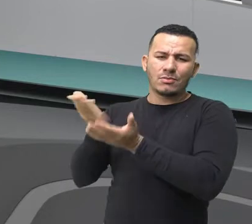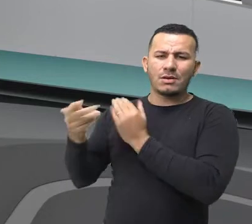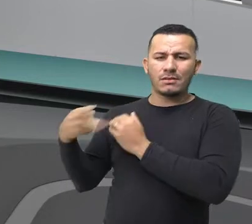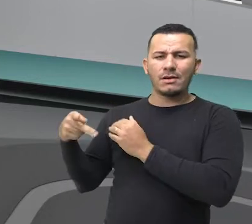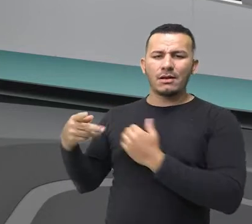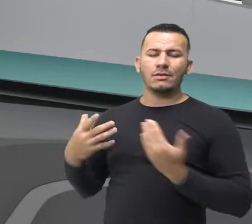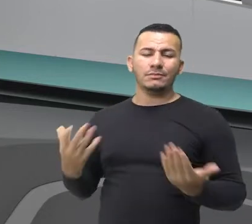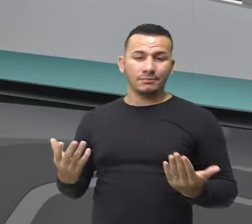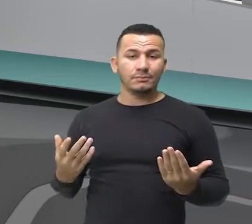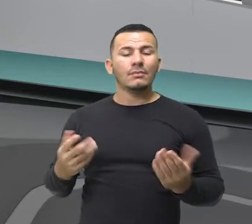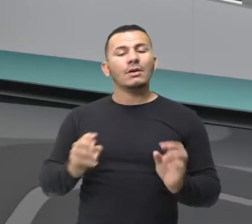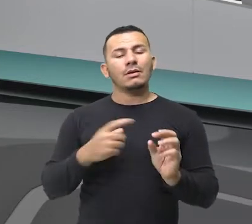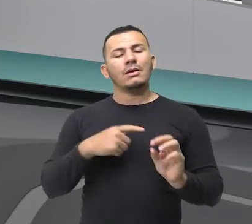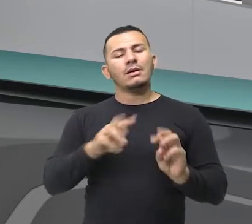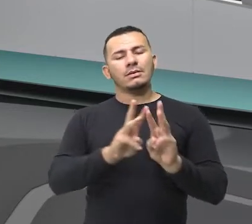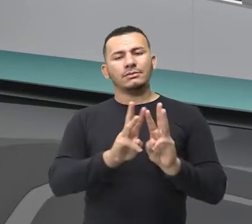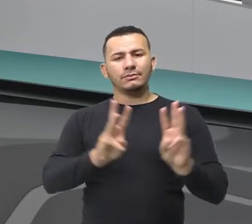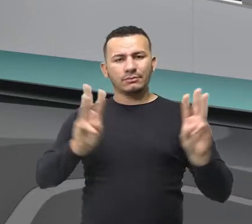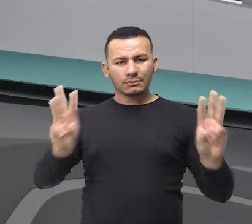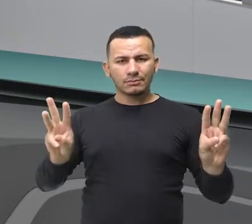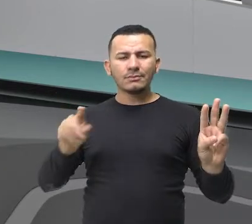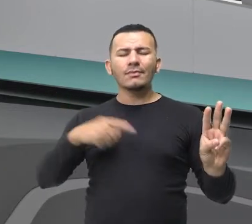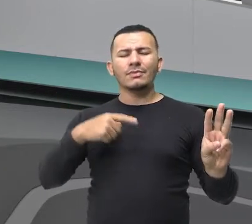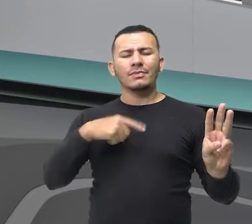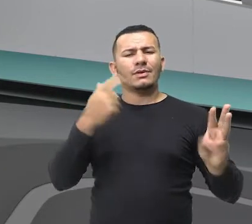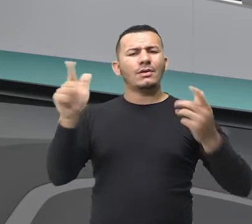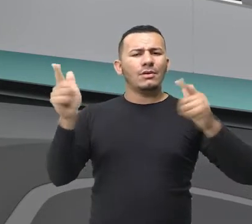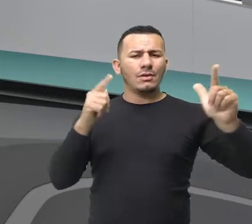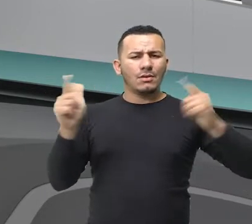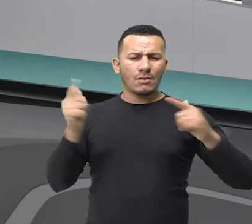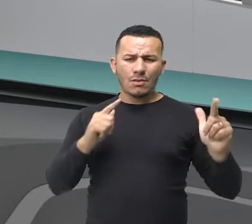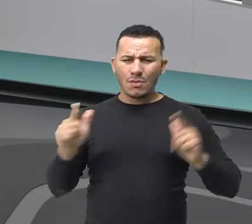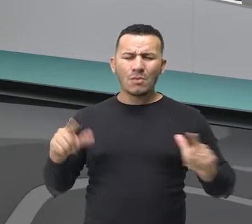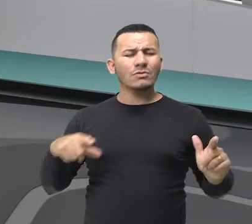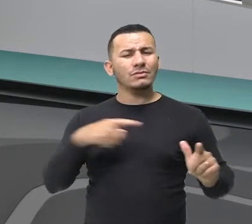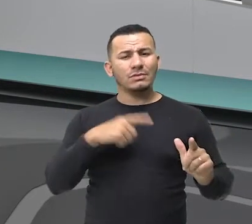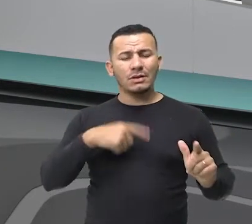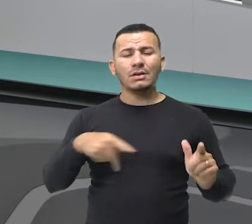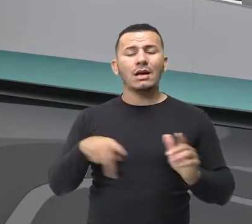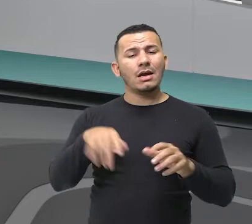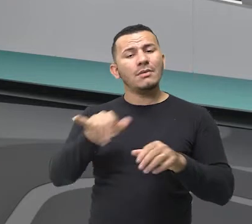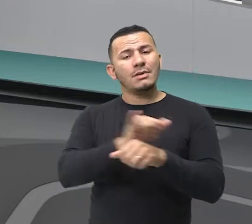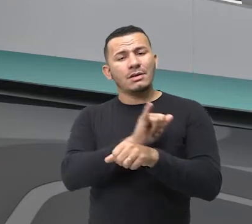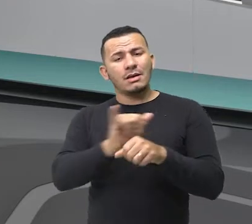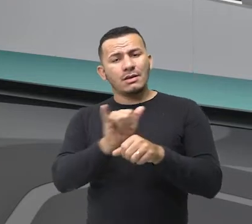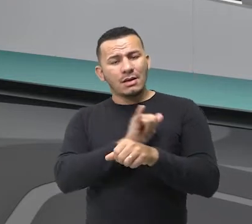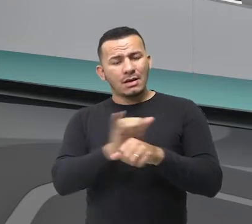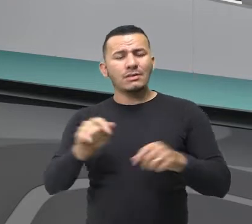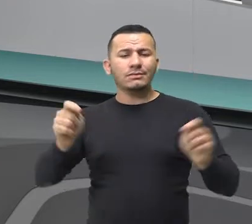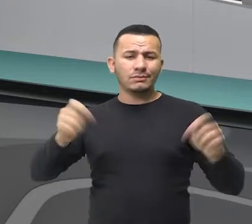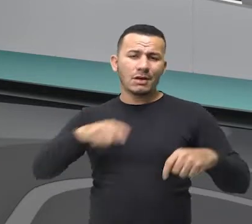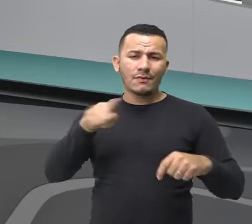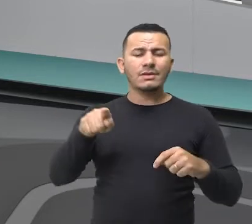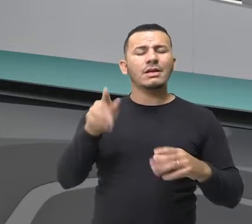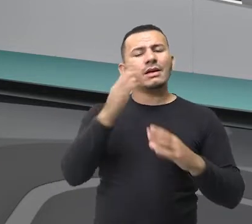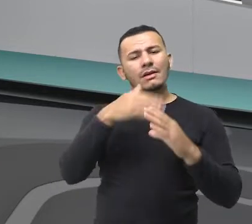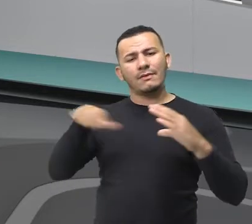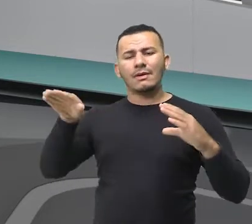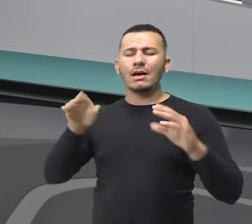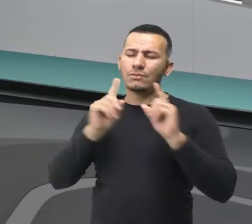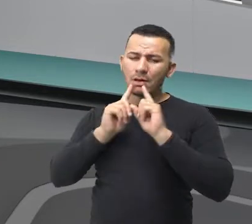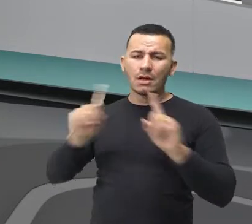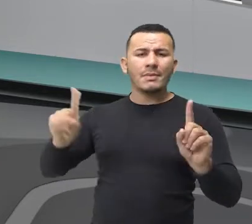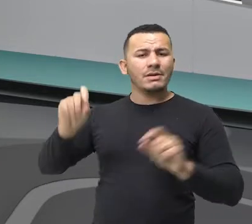então Observe que site como e existem outros também são mecanismos em que você pode enviar